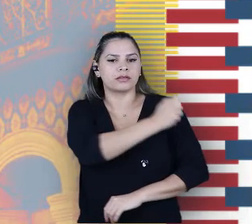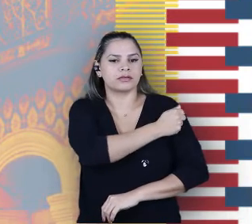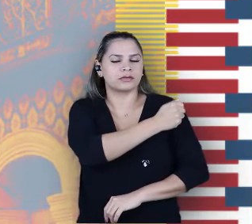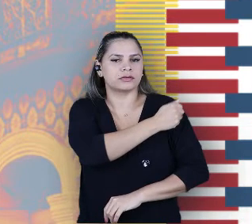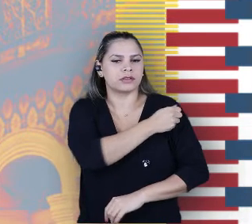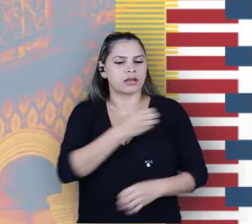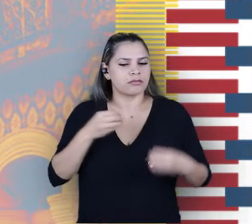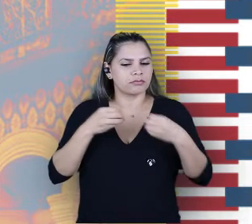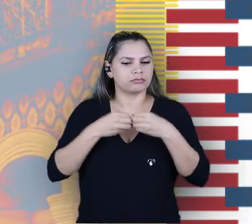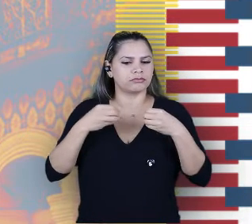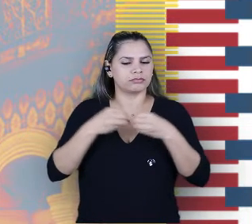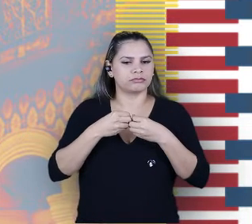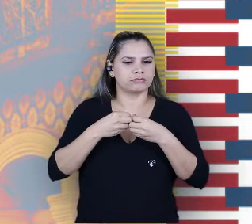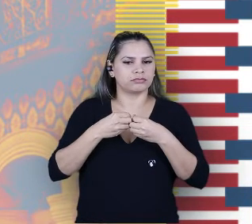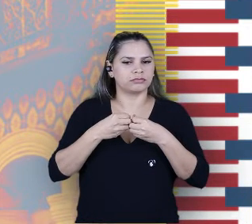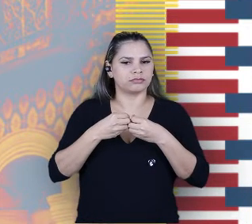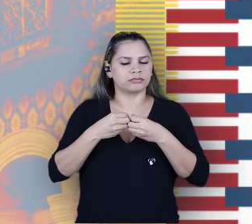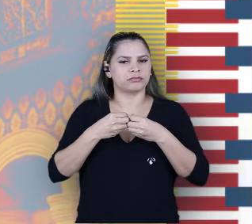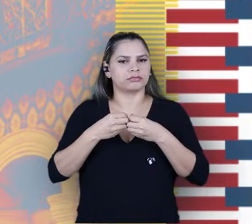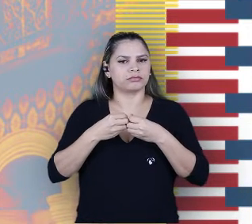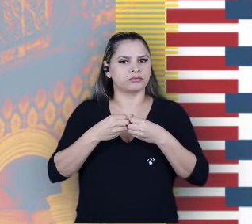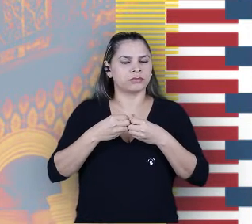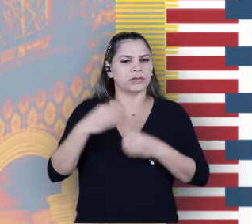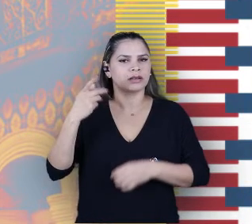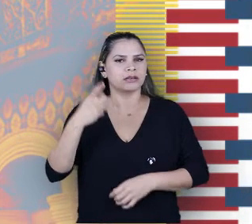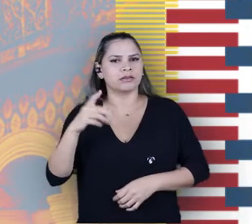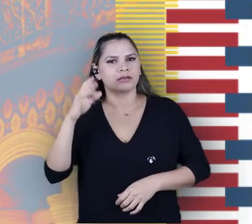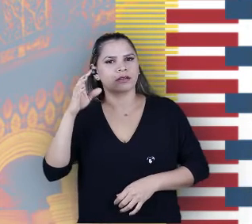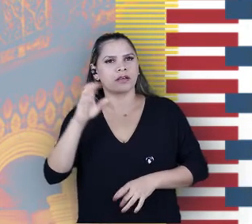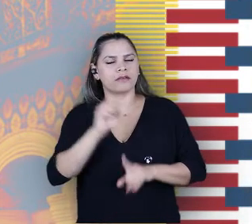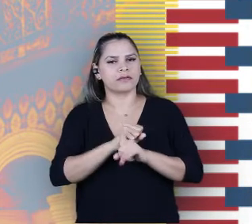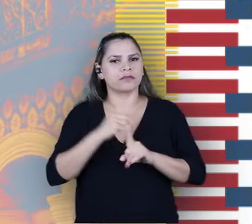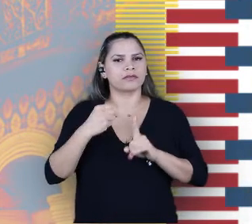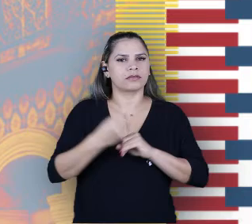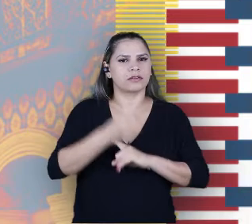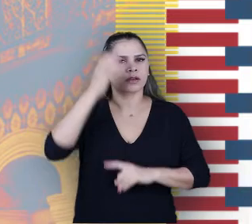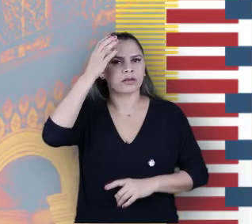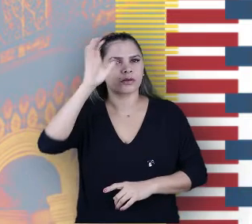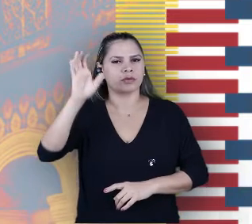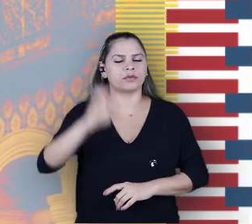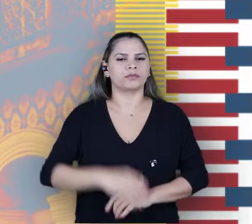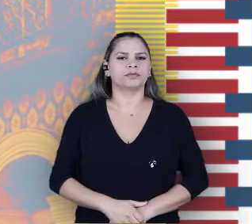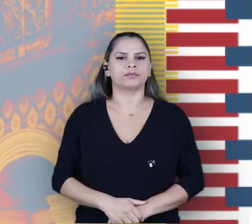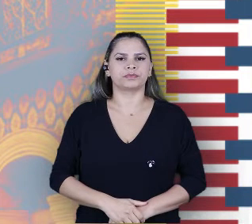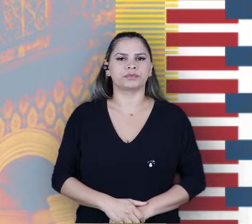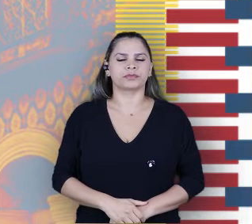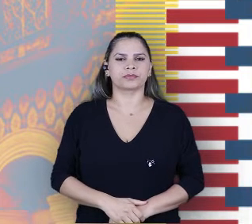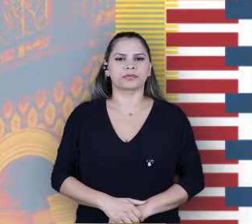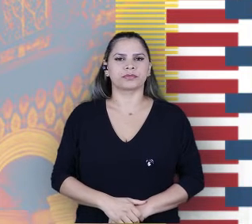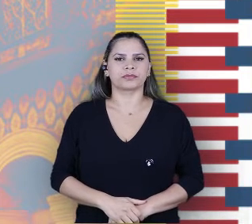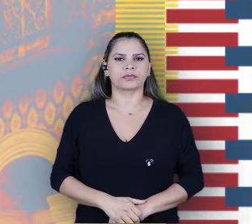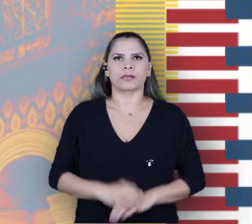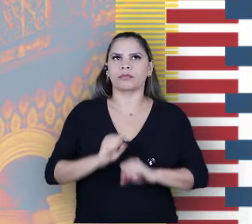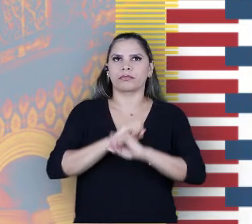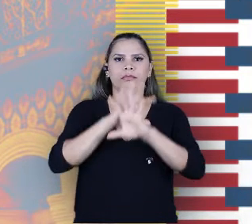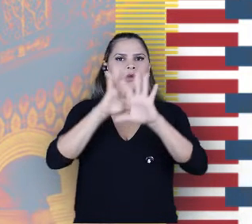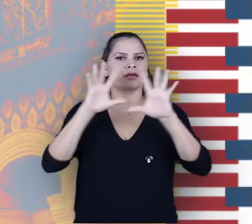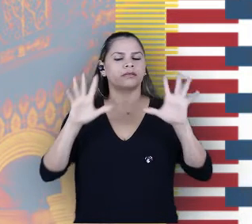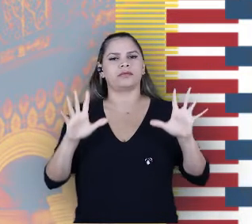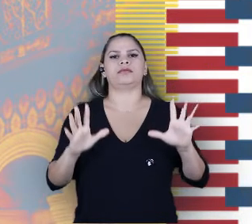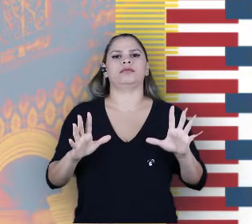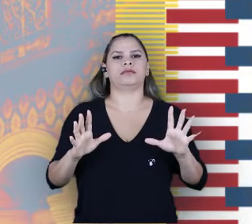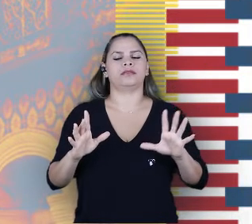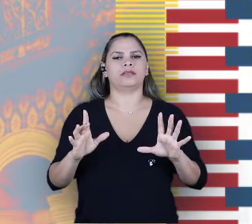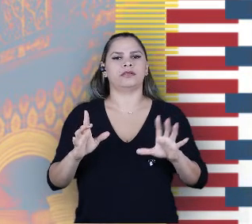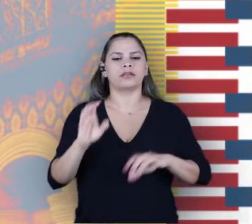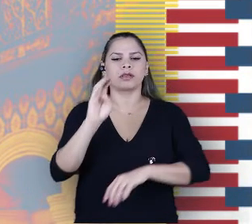quê? Oportunizar ao estudante experiências mais próximas da vida acadêmica, profissional, pública, cultural